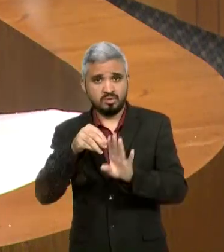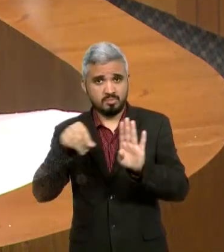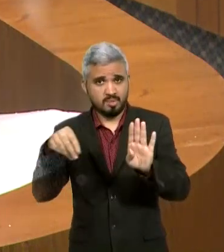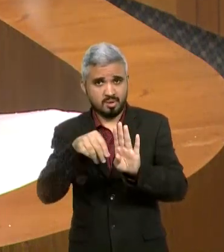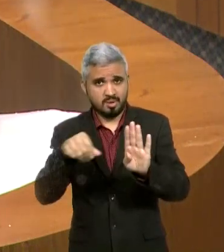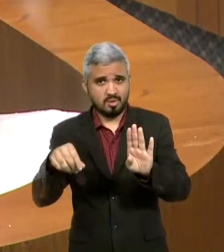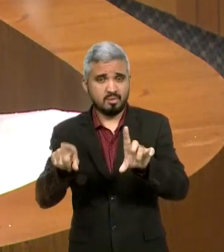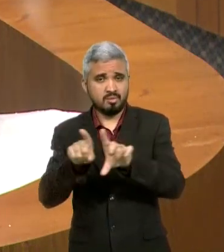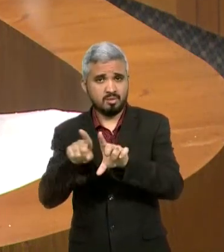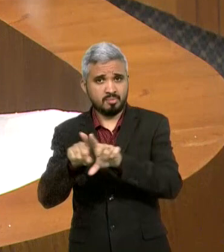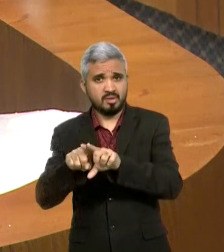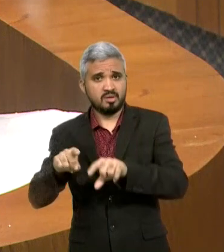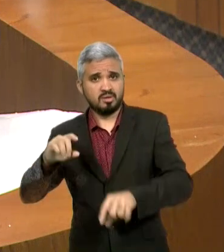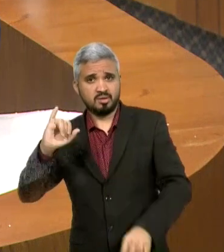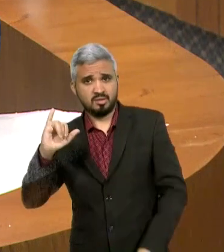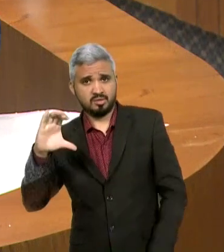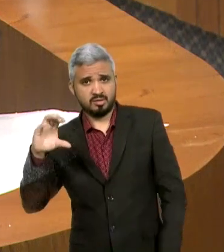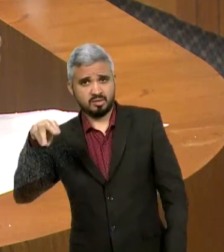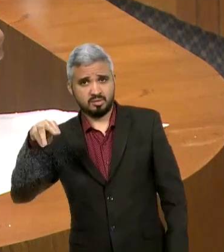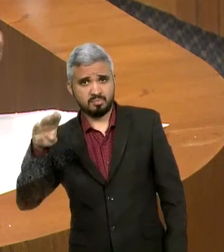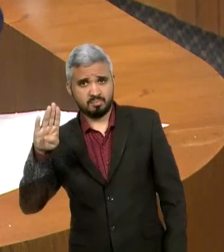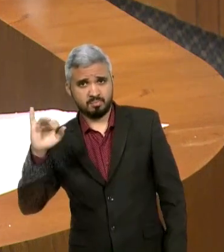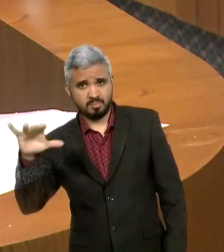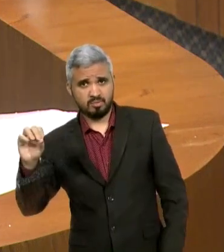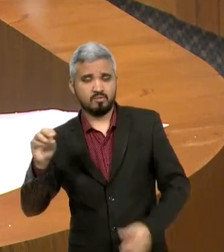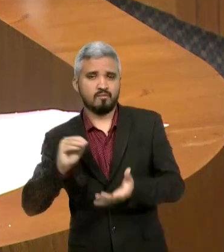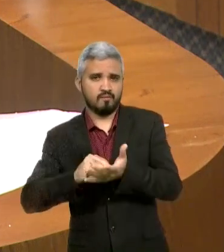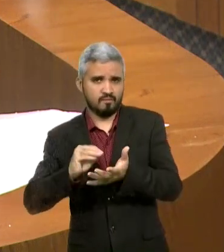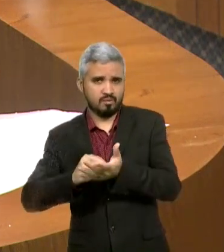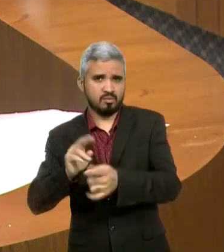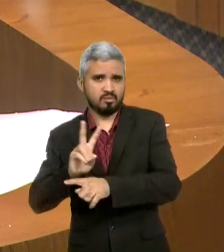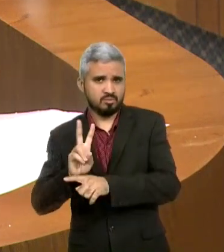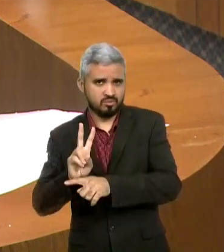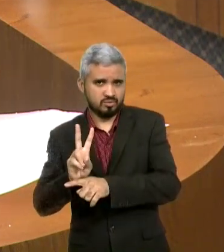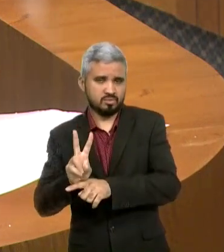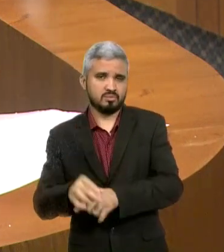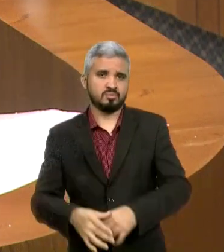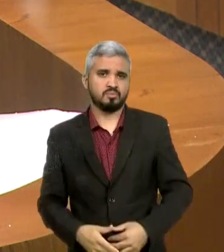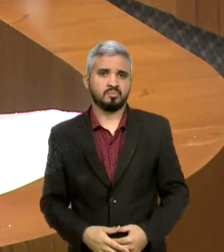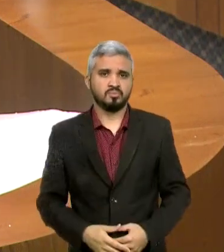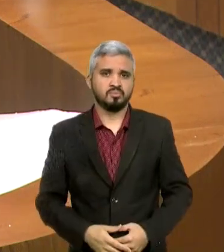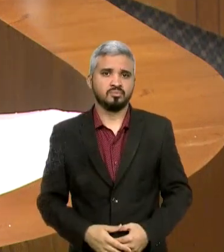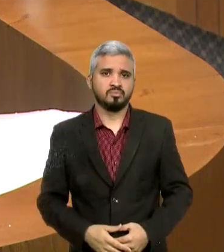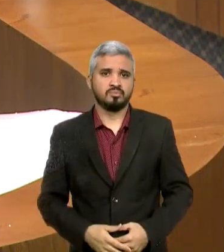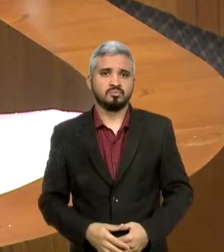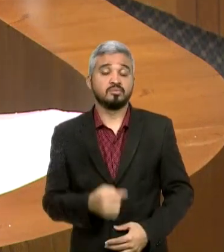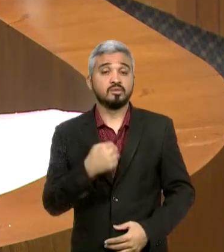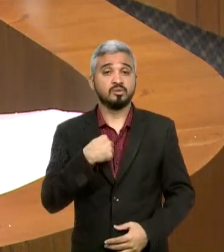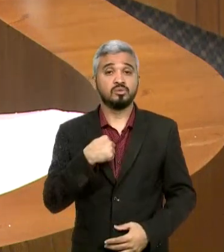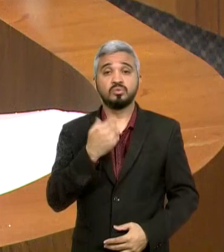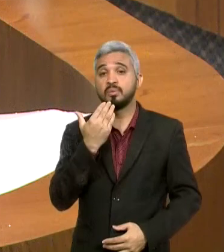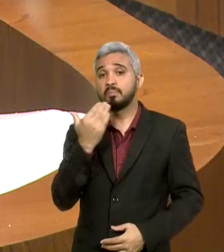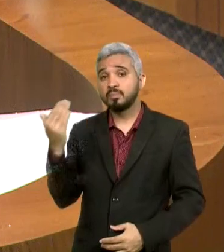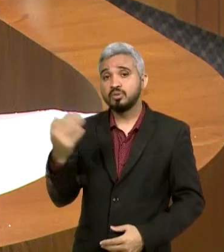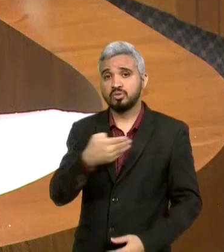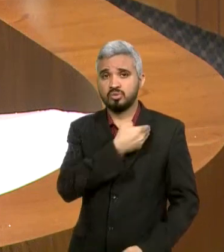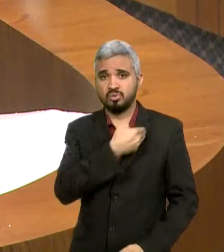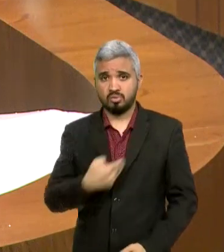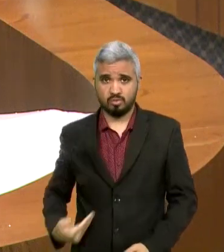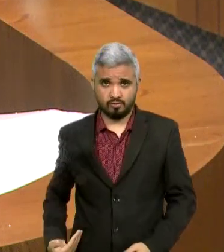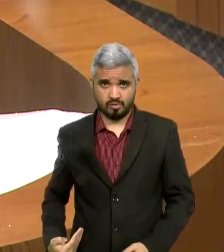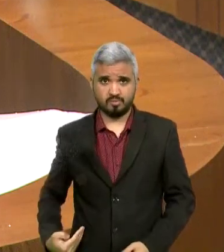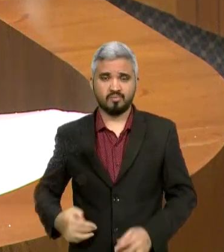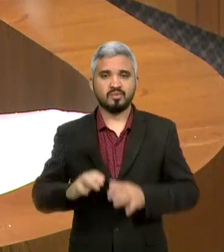Senhora Presidente, solicitamos na manhã de hoje ao Governo do Estado, por meio da CAEMA, que possa